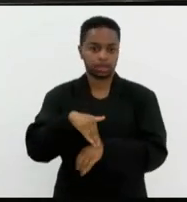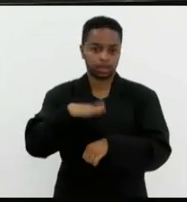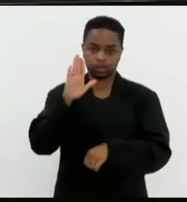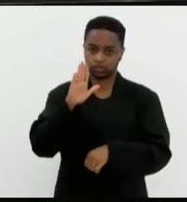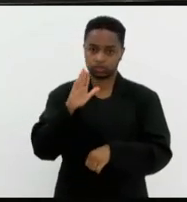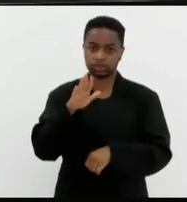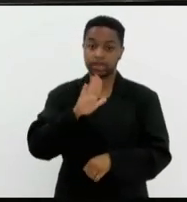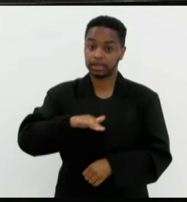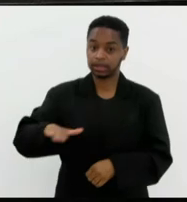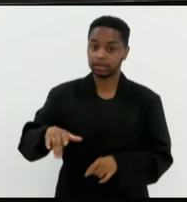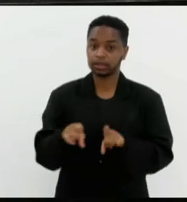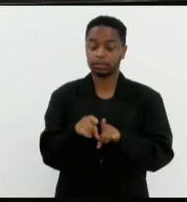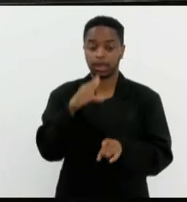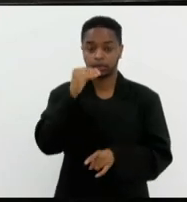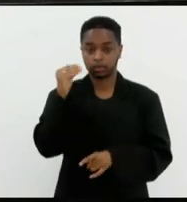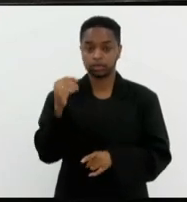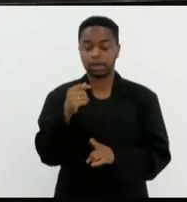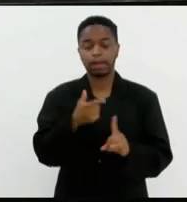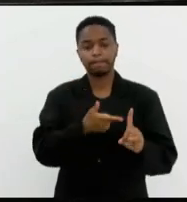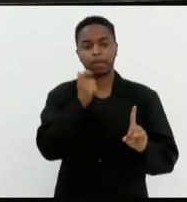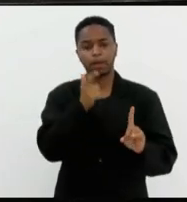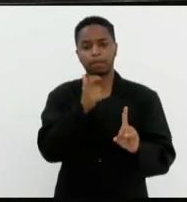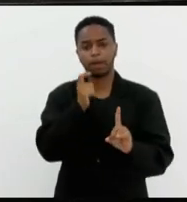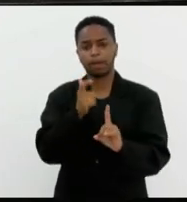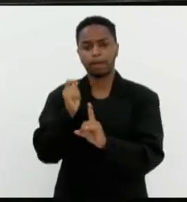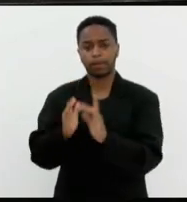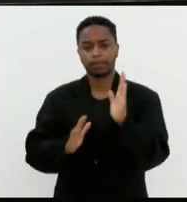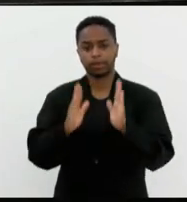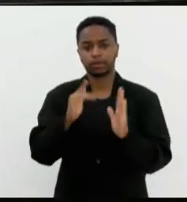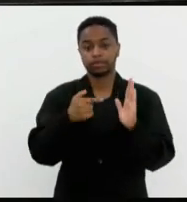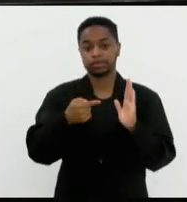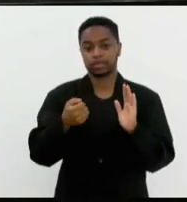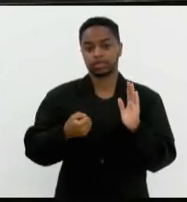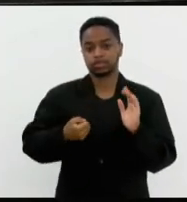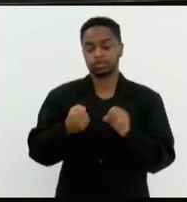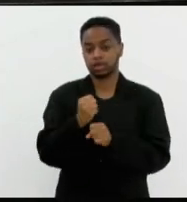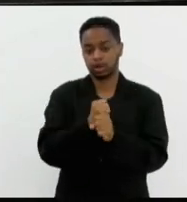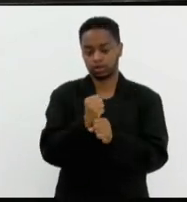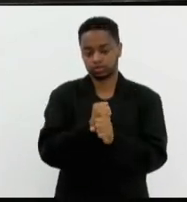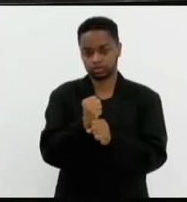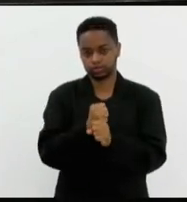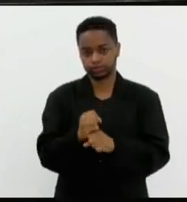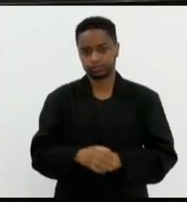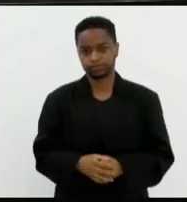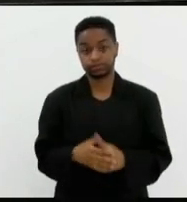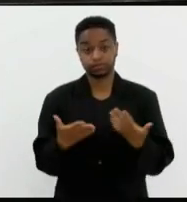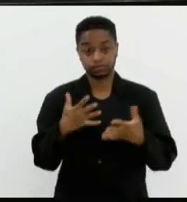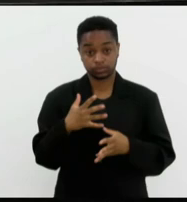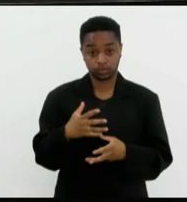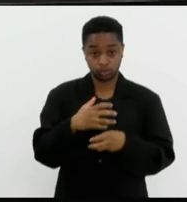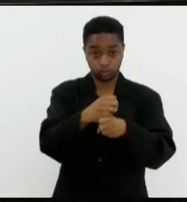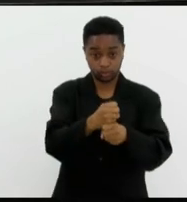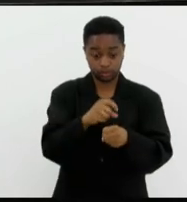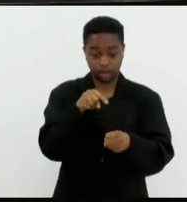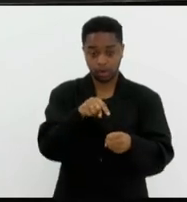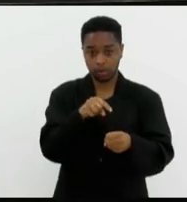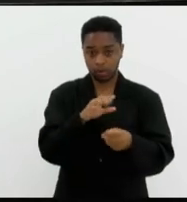mais de 600 crianças e adolescentes foram baleadas nos últimos 7 anos. E desse total,